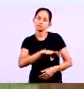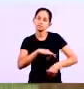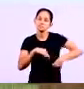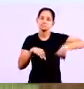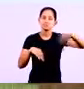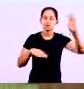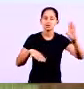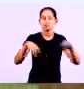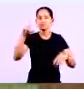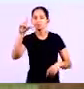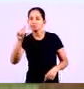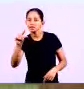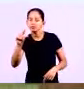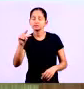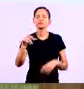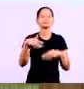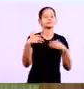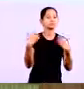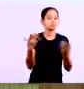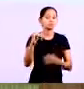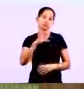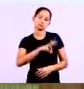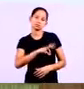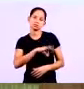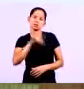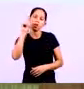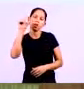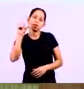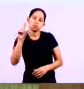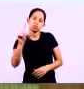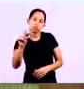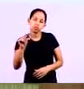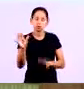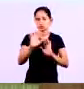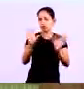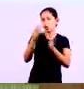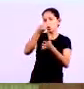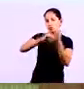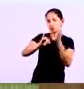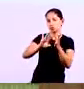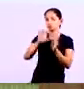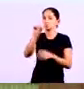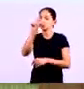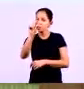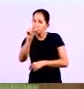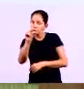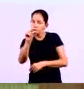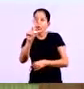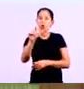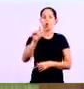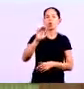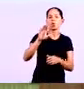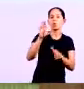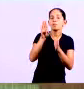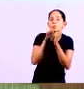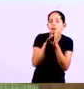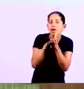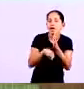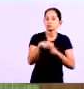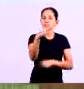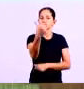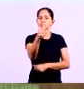menos? Ah, mas eu ganho menos, eu não retenho imposto de renda. Meu INSS não é 11%, só desconta